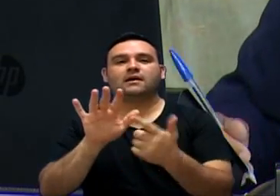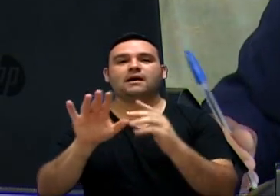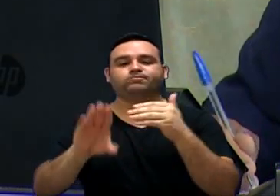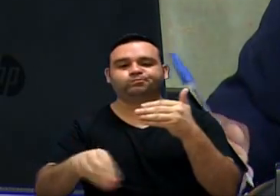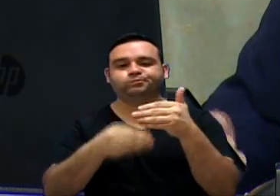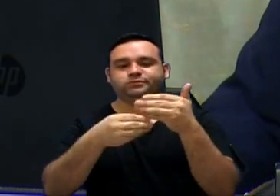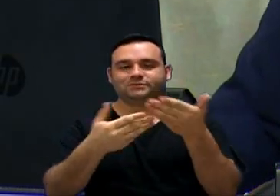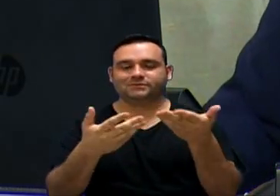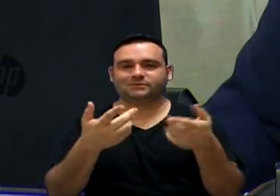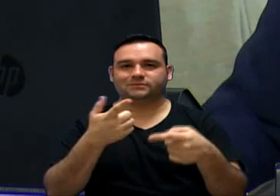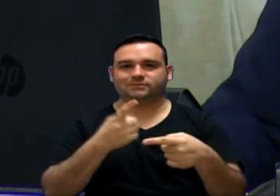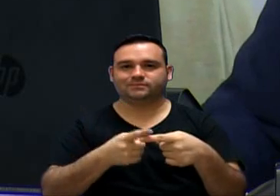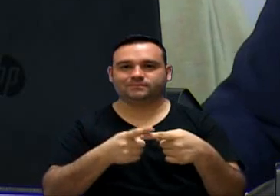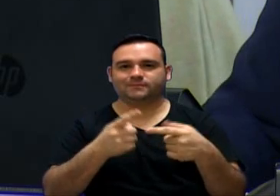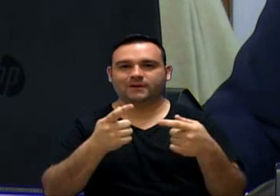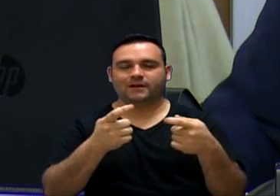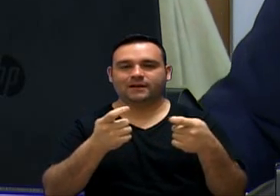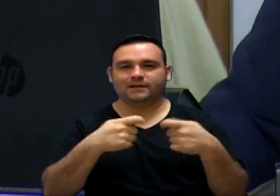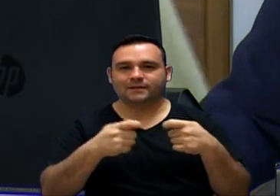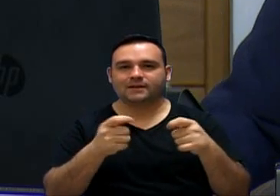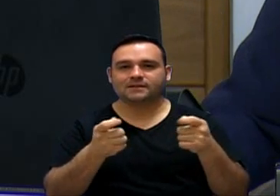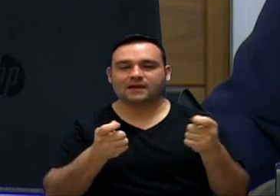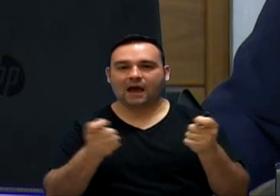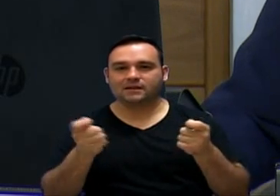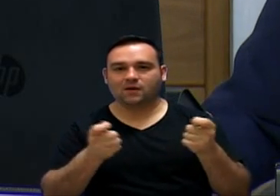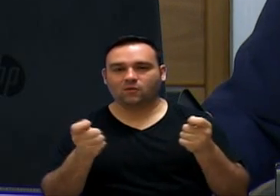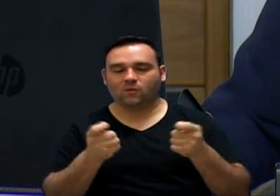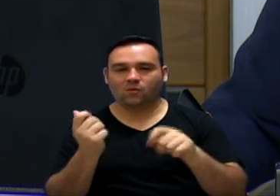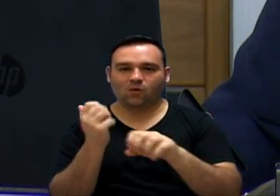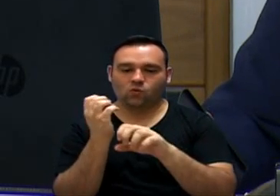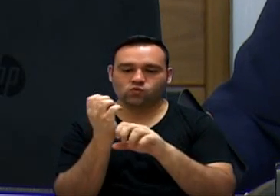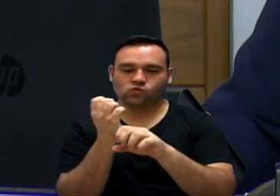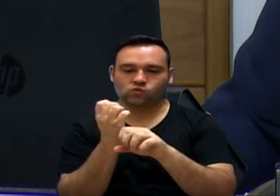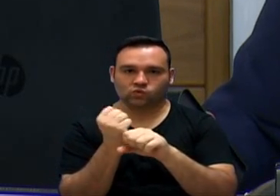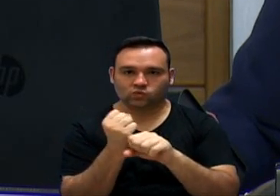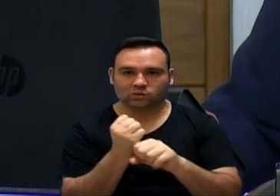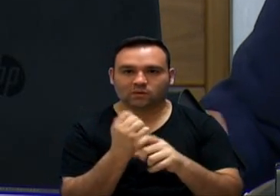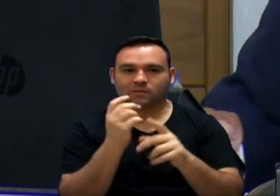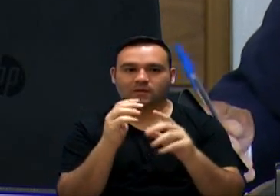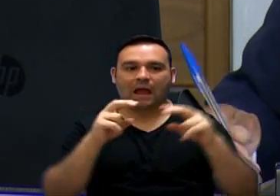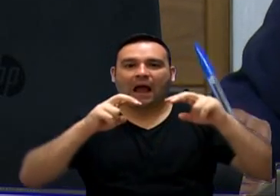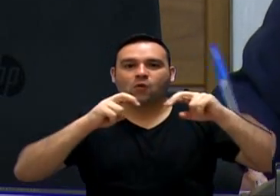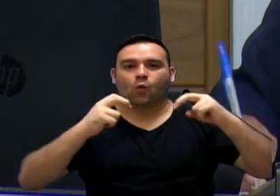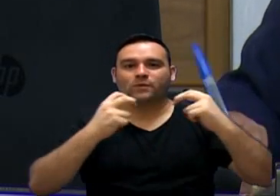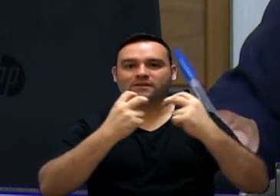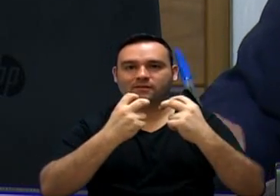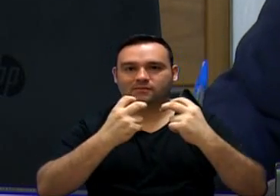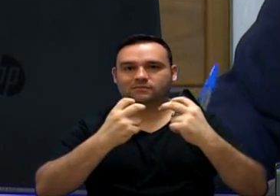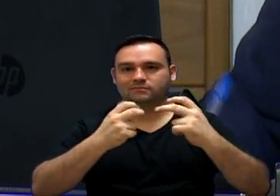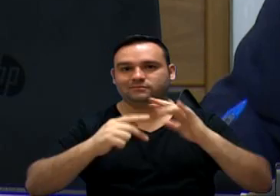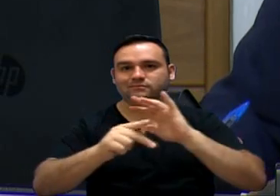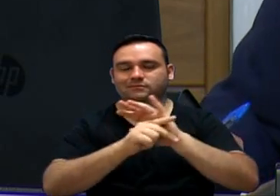nesse projeto para poder adequar o número de comissões. Então,